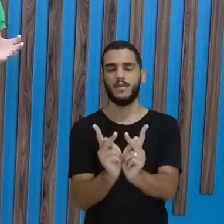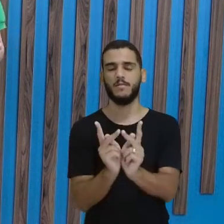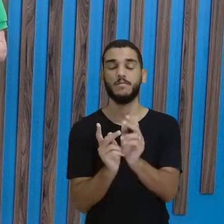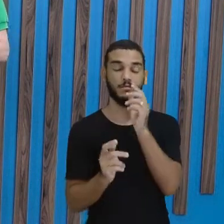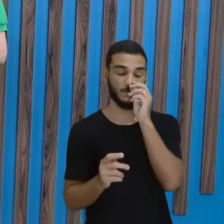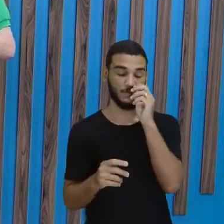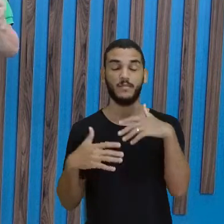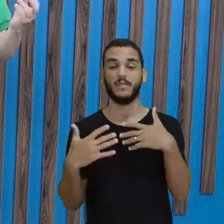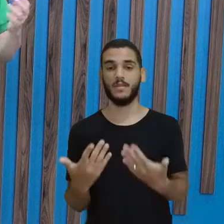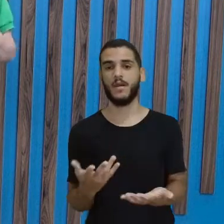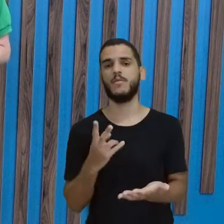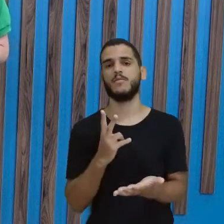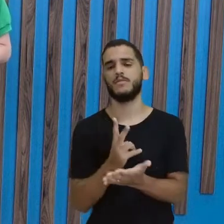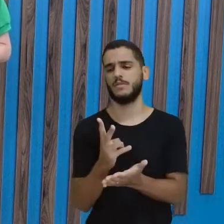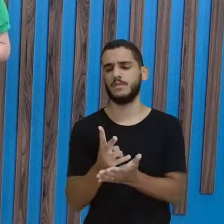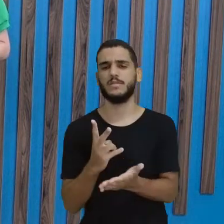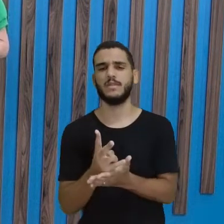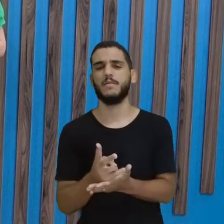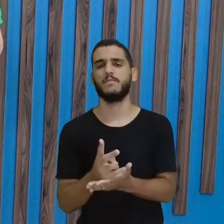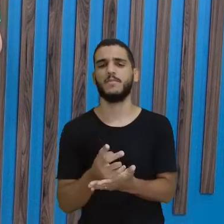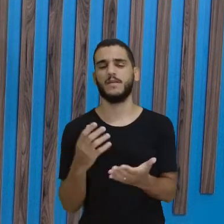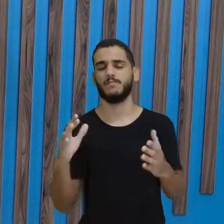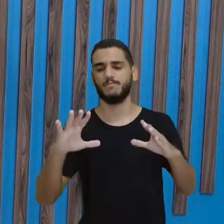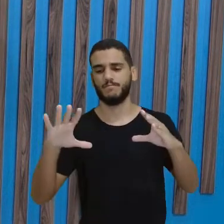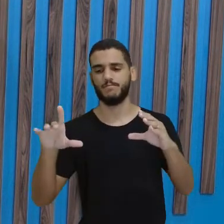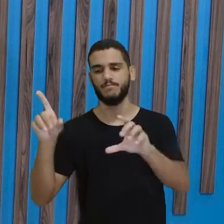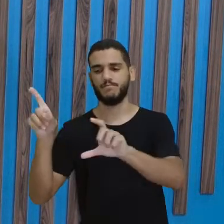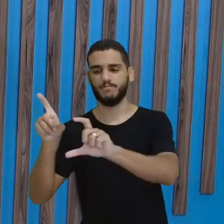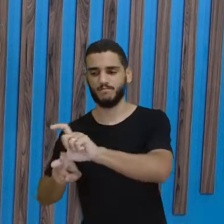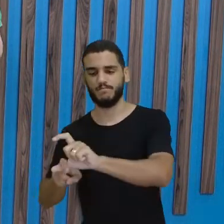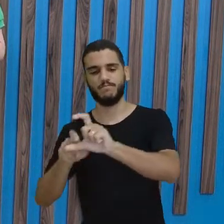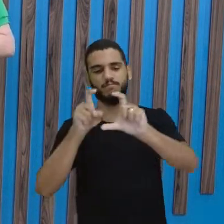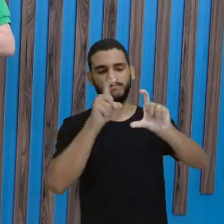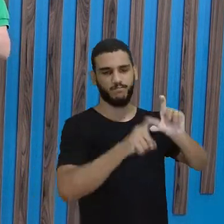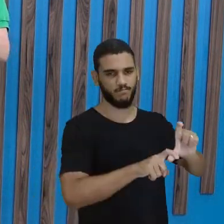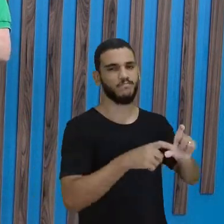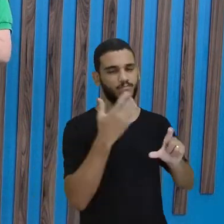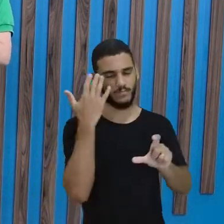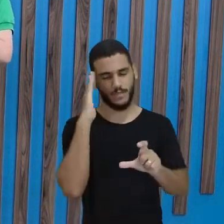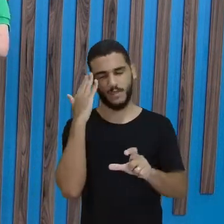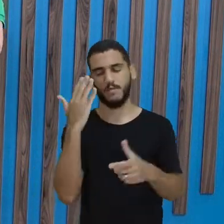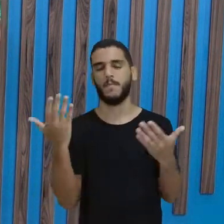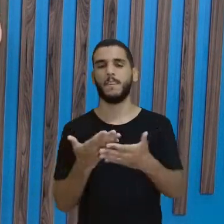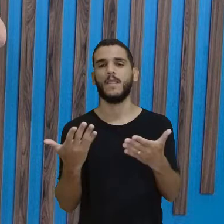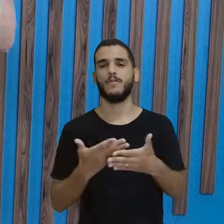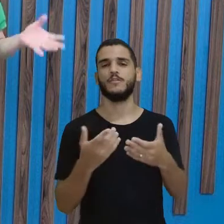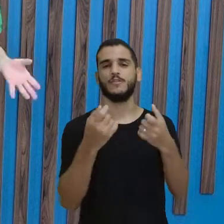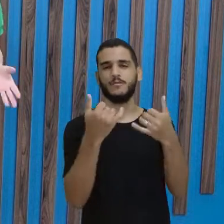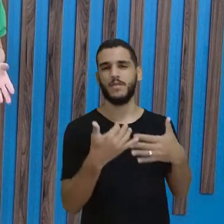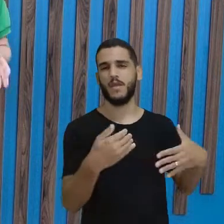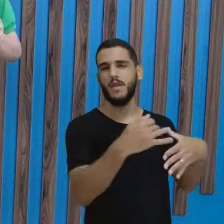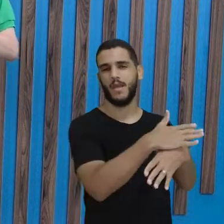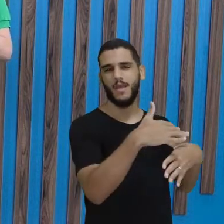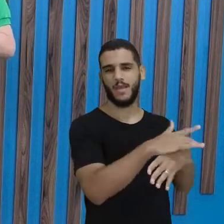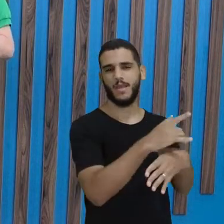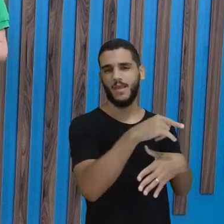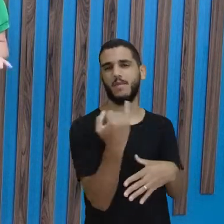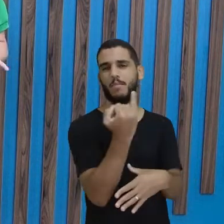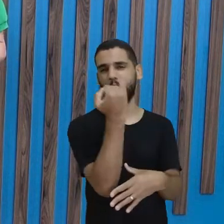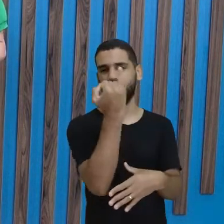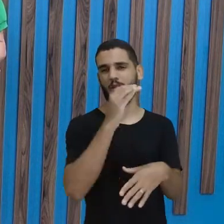conservantes, né? Então, os conservantes eles são utilizados ali e industrializados, eles são levados também,